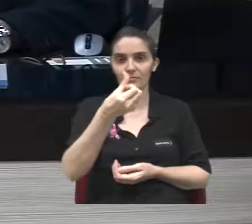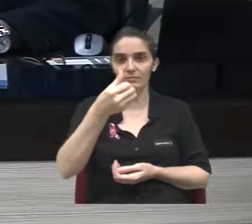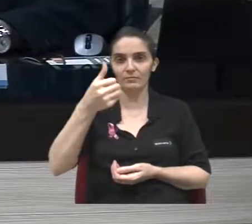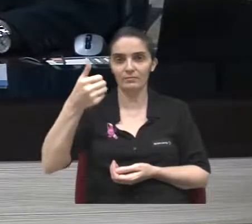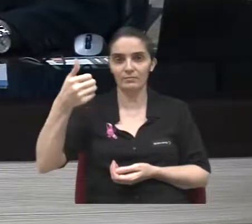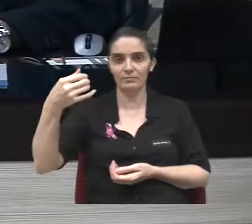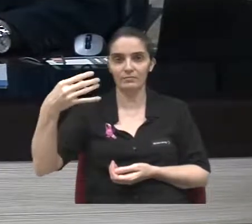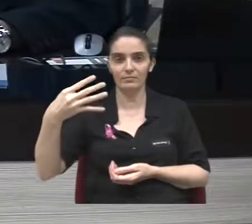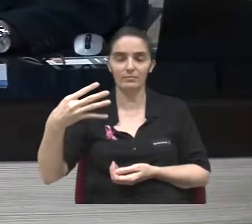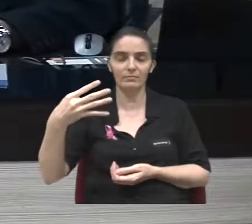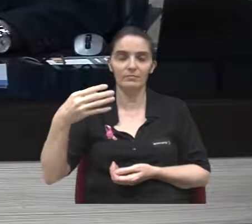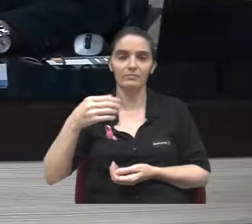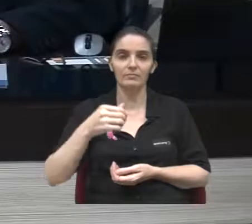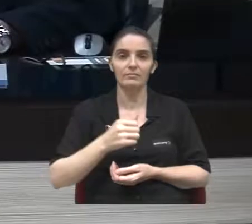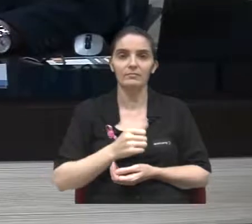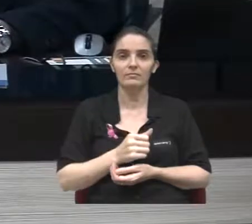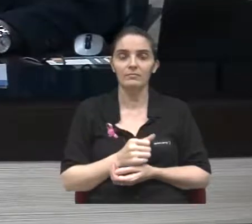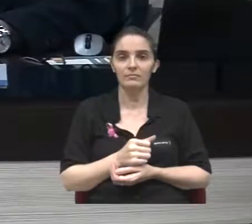3614/19.